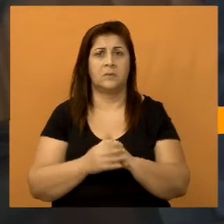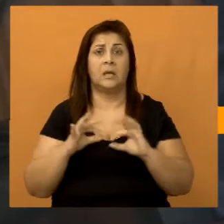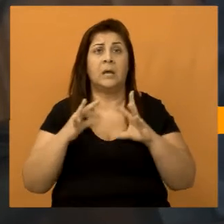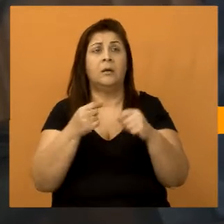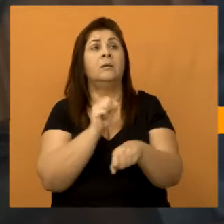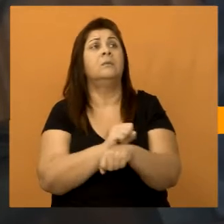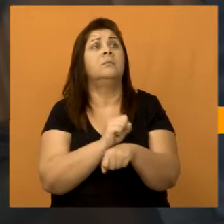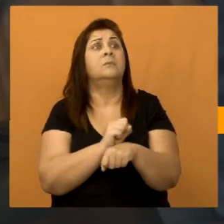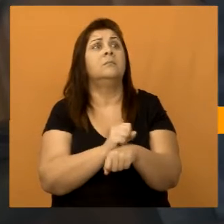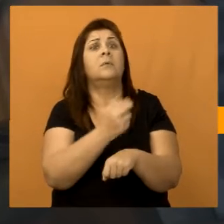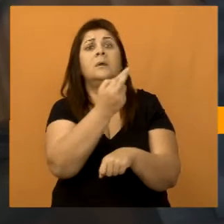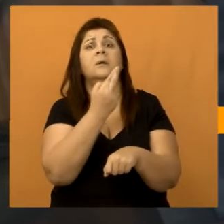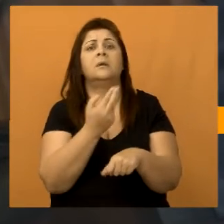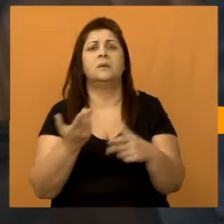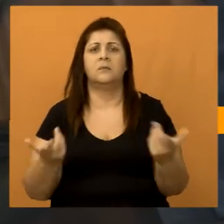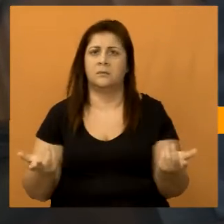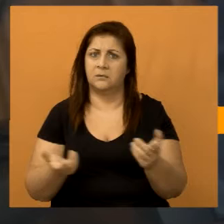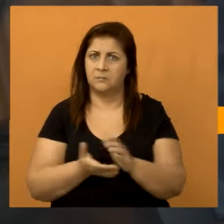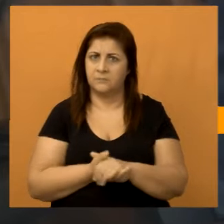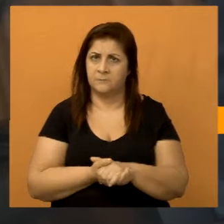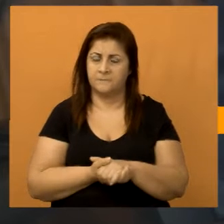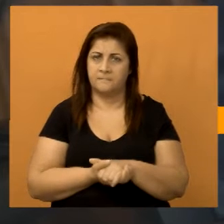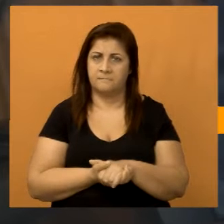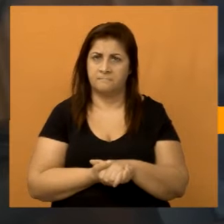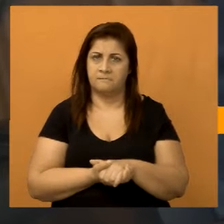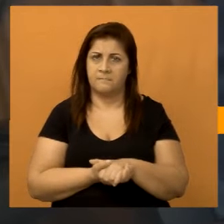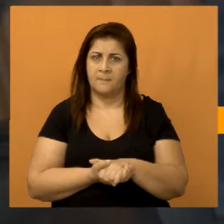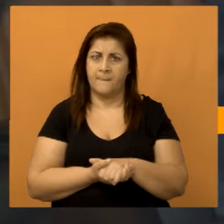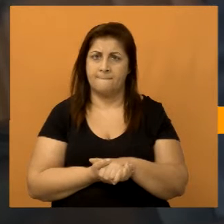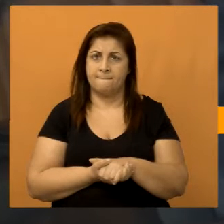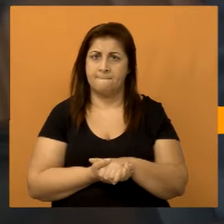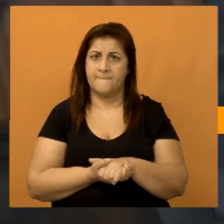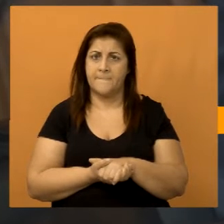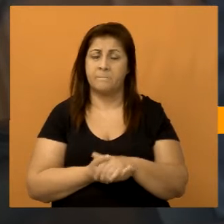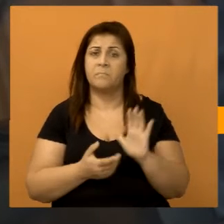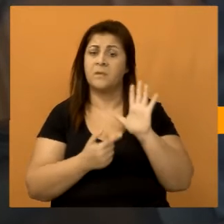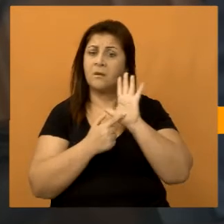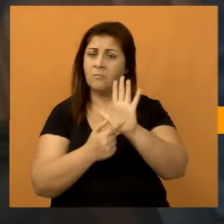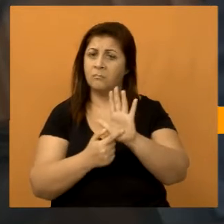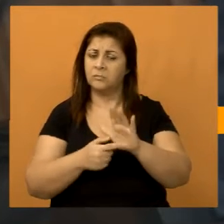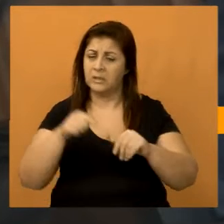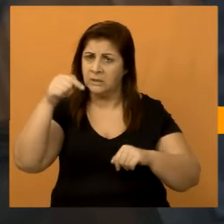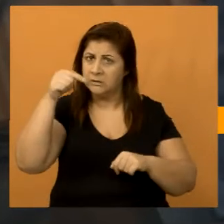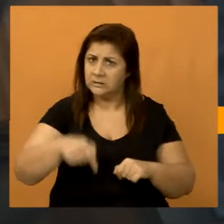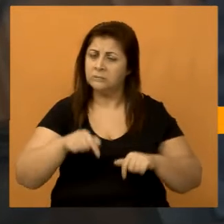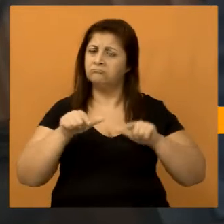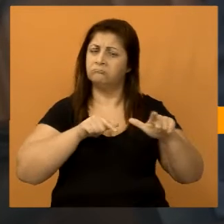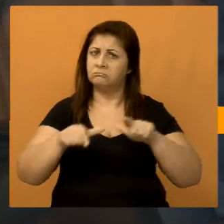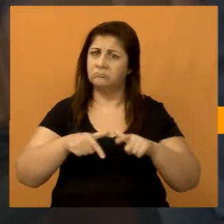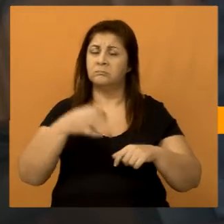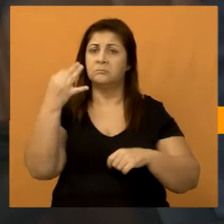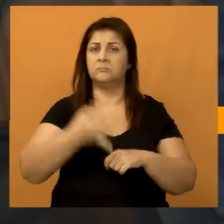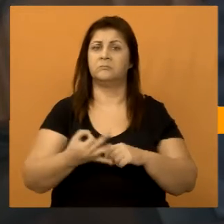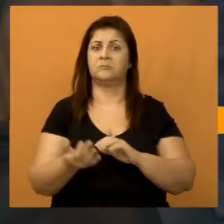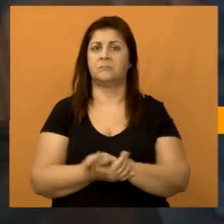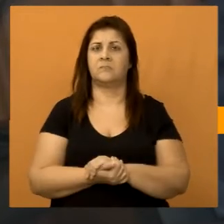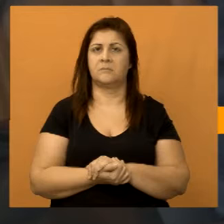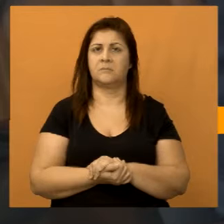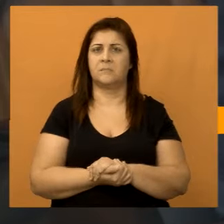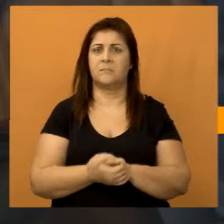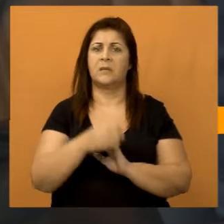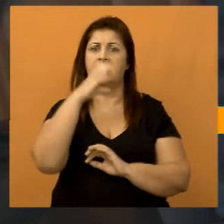mundo esperando esse posicionamento dessa Câmara, mostrar que realmente funciona, que a CPI